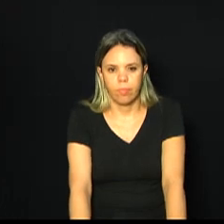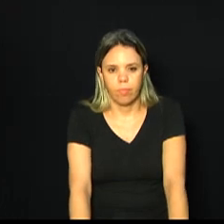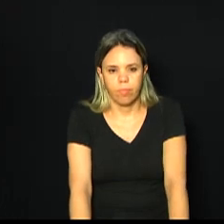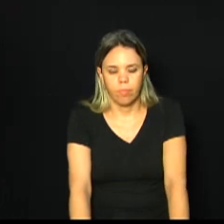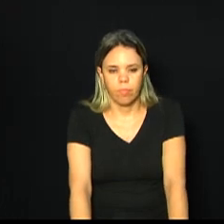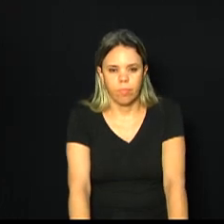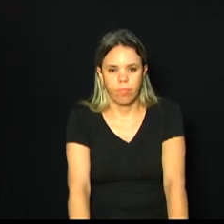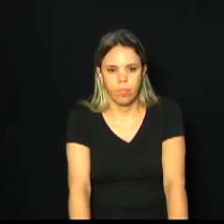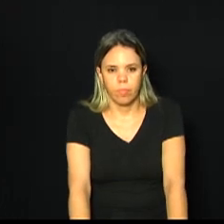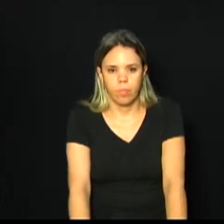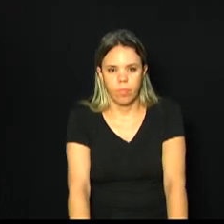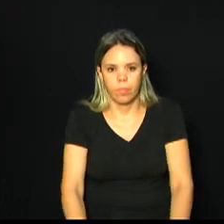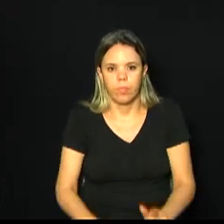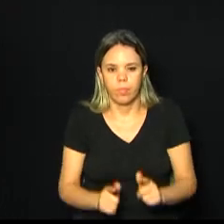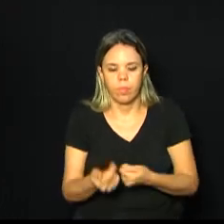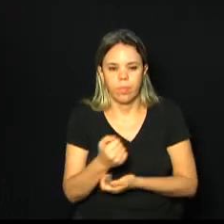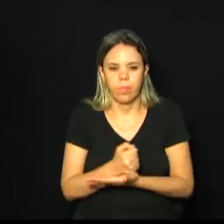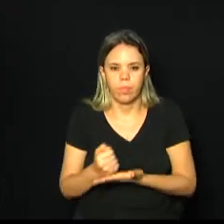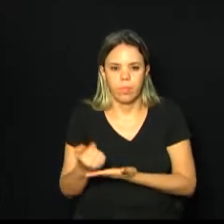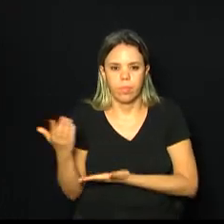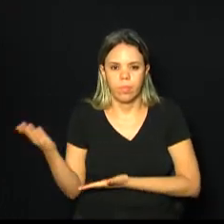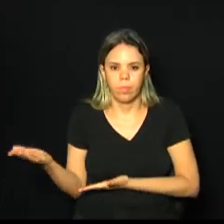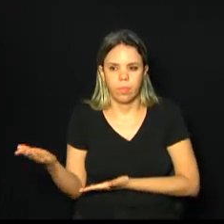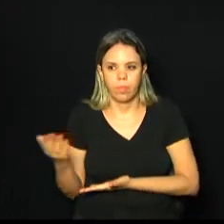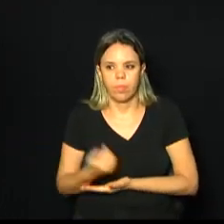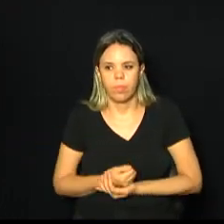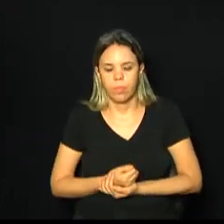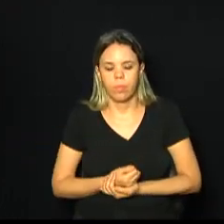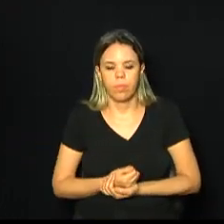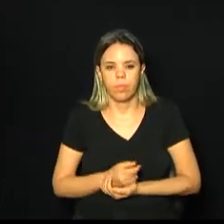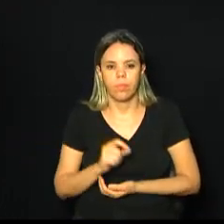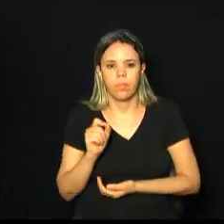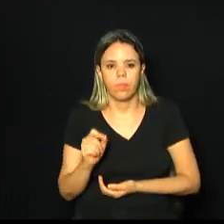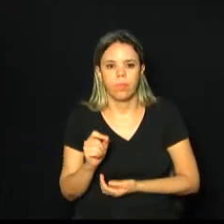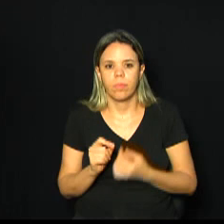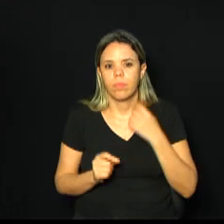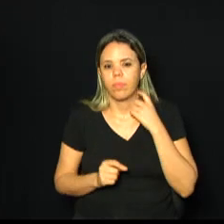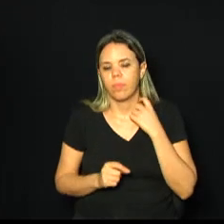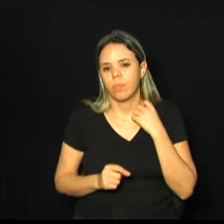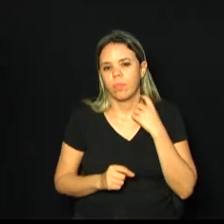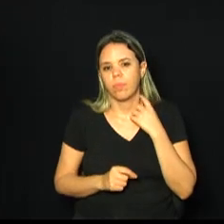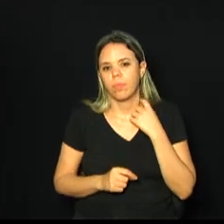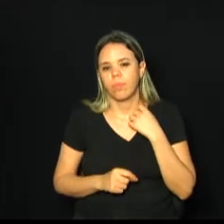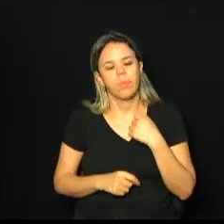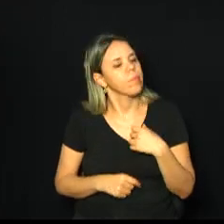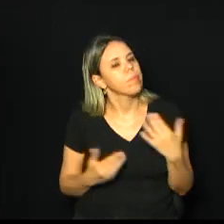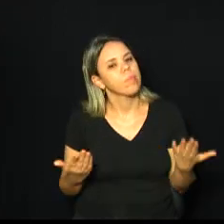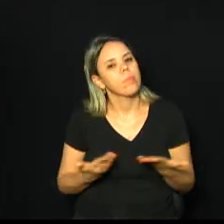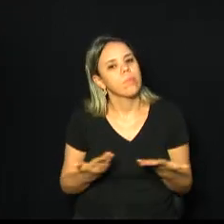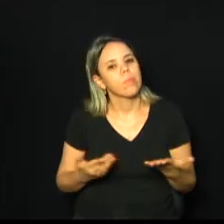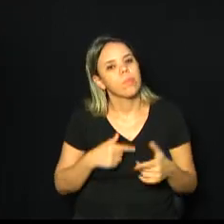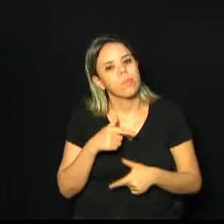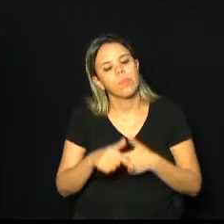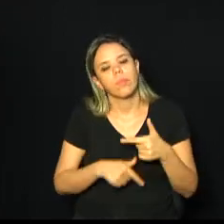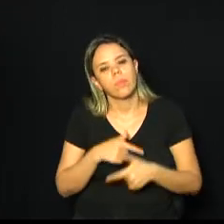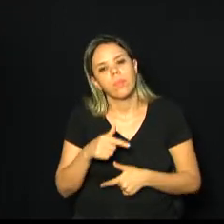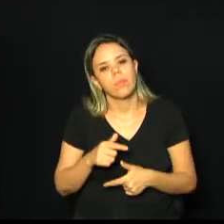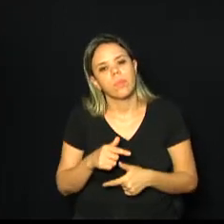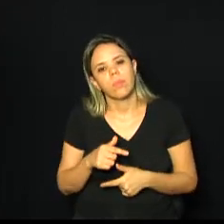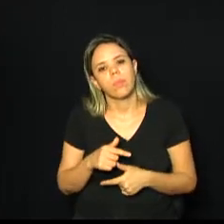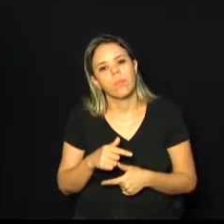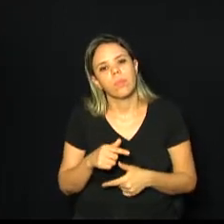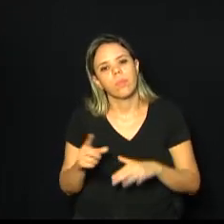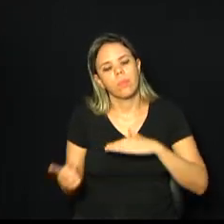O gerenciamento de contratos, o que seria isso? Hoje a gente faz um trabalho bem intenso em um